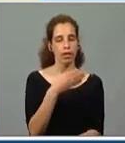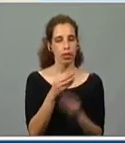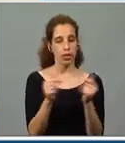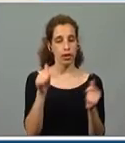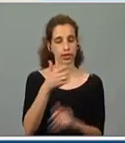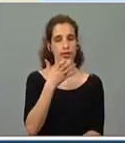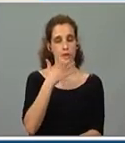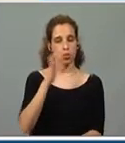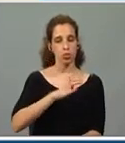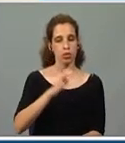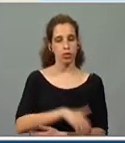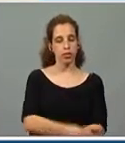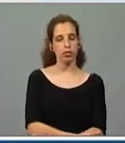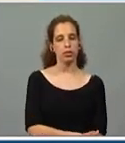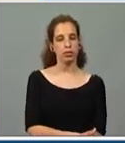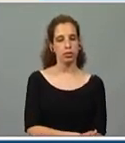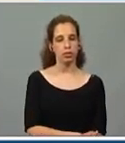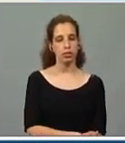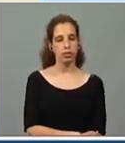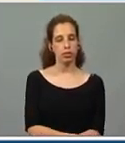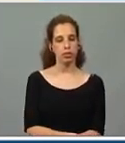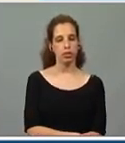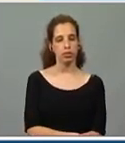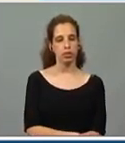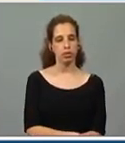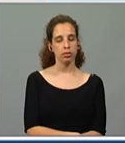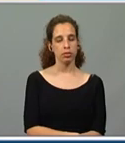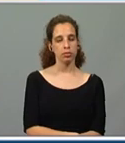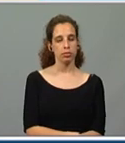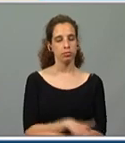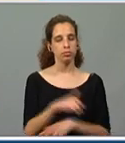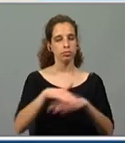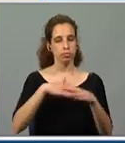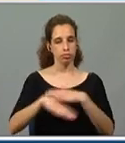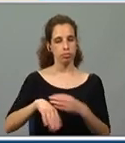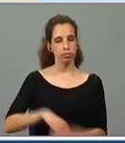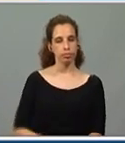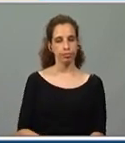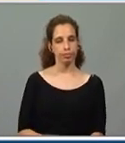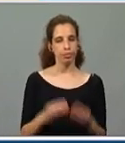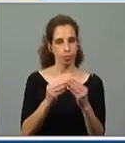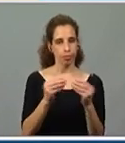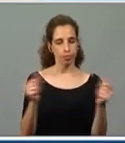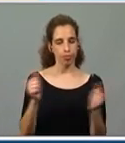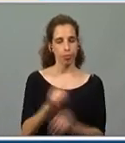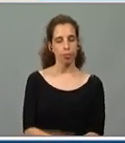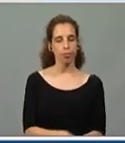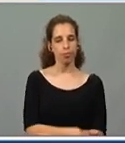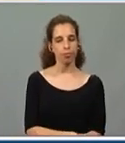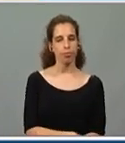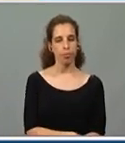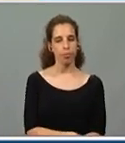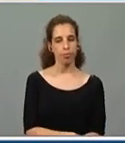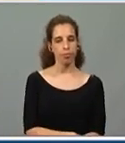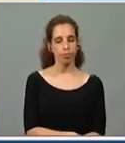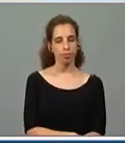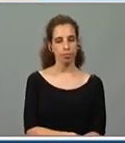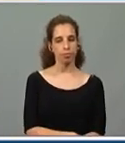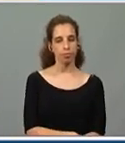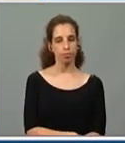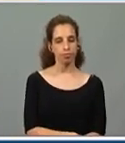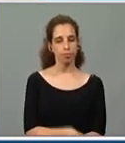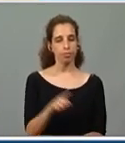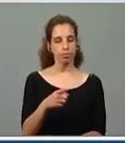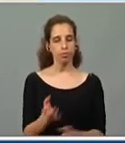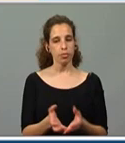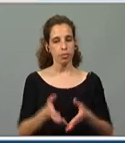é o sal, o cloreto de sódio. Vamos então proceder a essa dissolução. vamos verter a nossa mistura aqui para